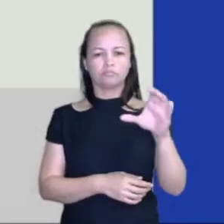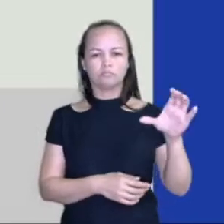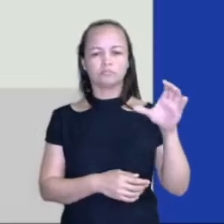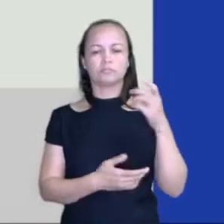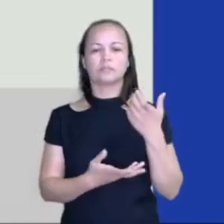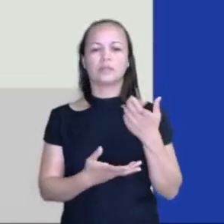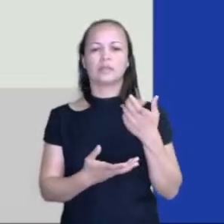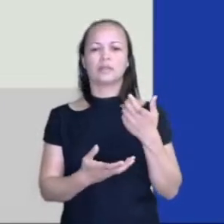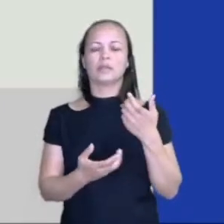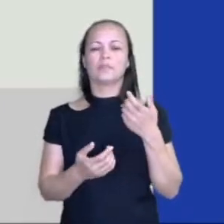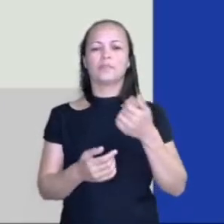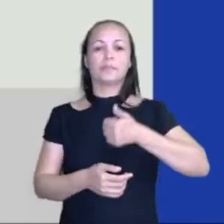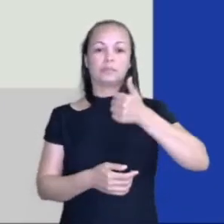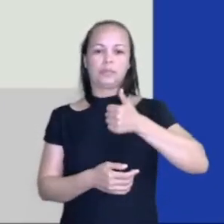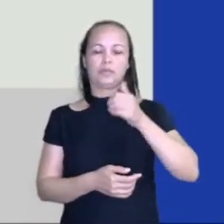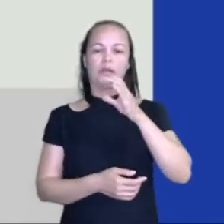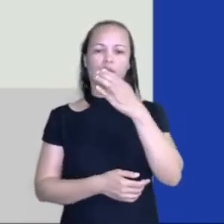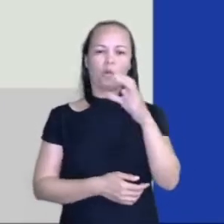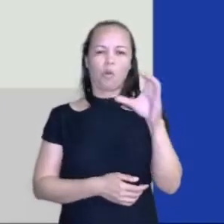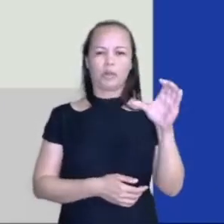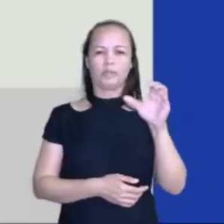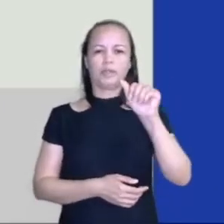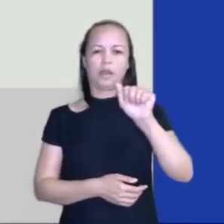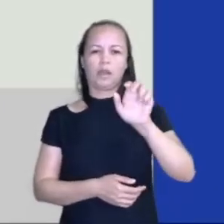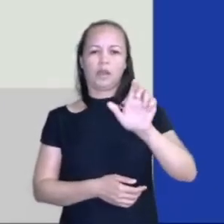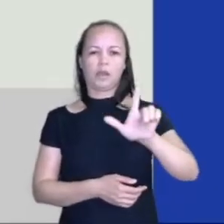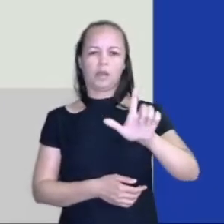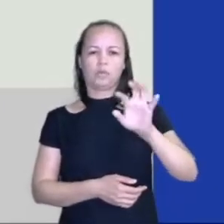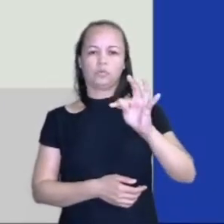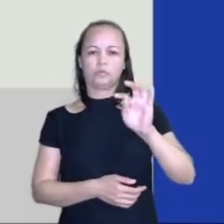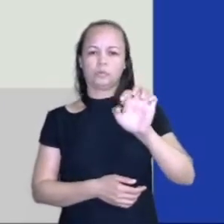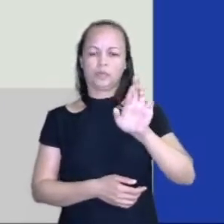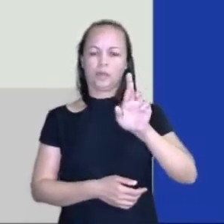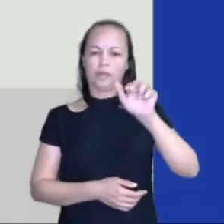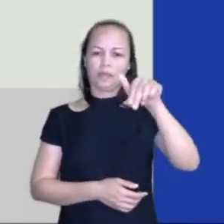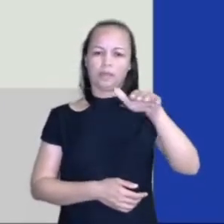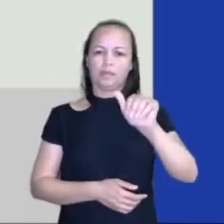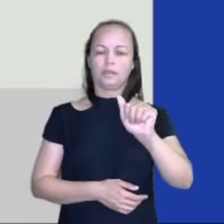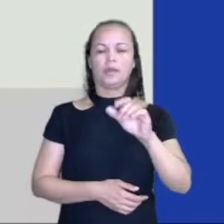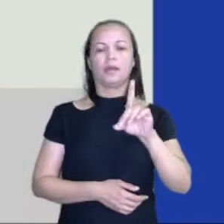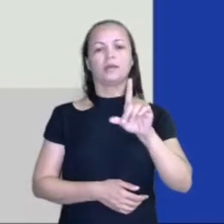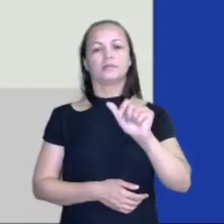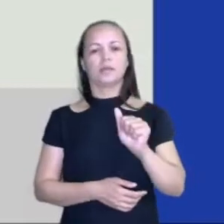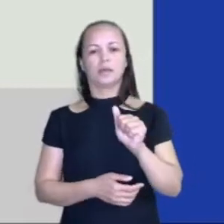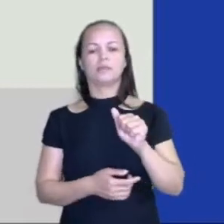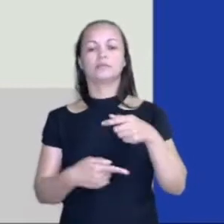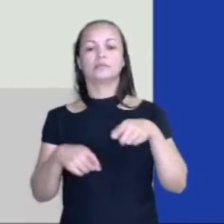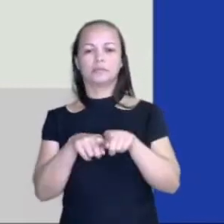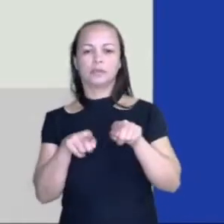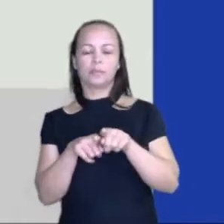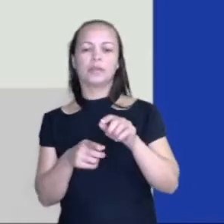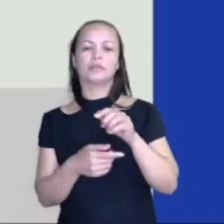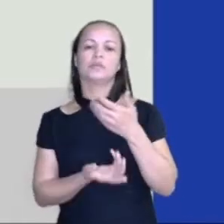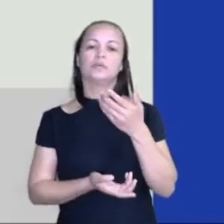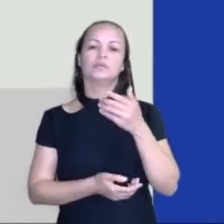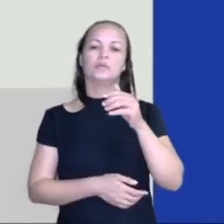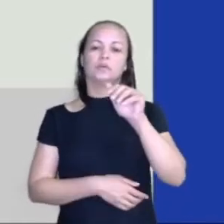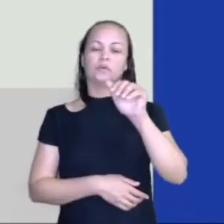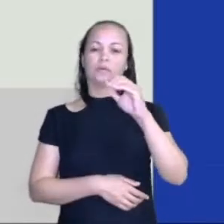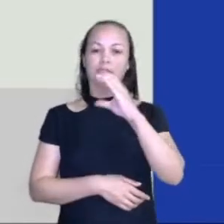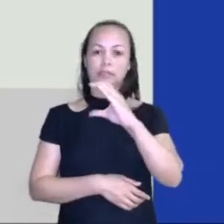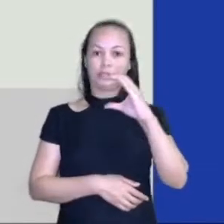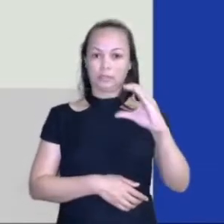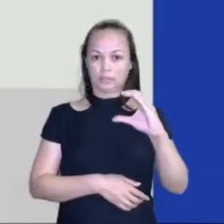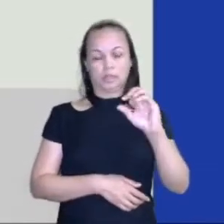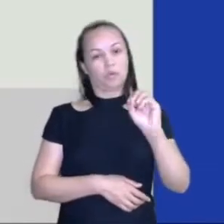chama de corrente alternada essa corrente alternada é também chamada de ser onde descer do